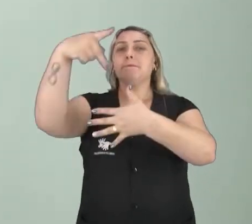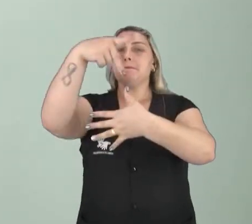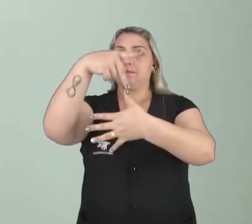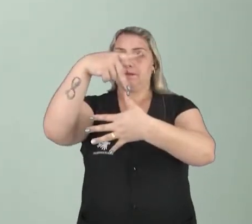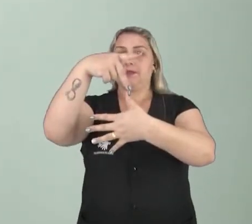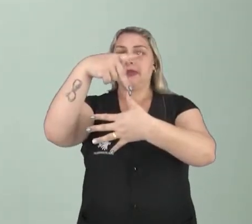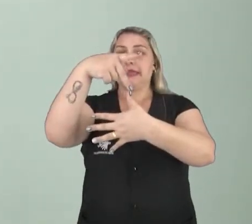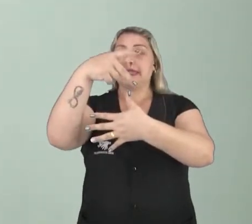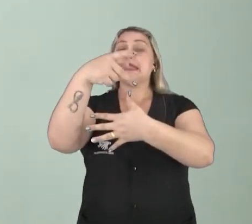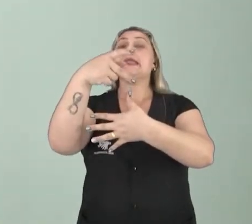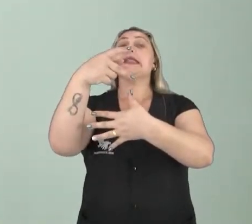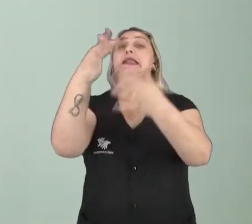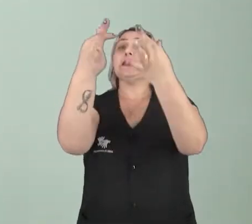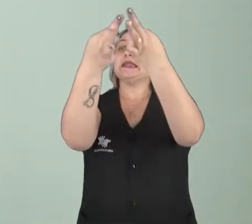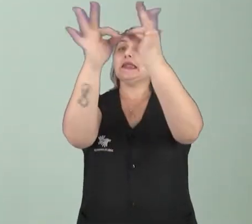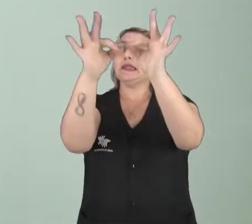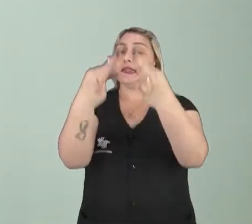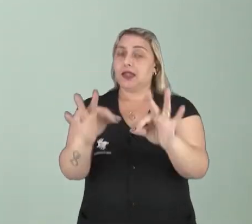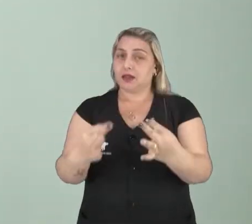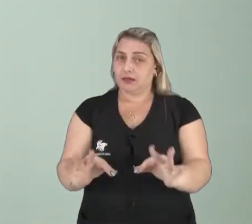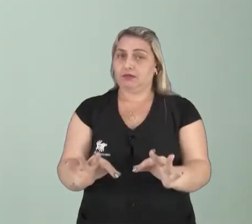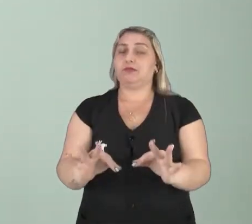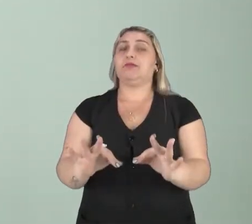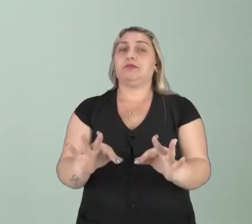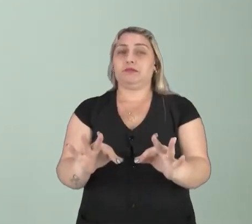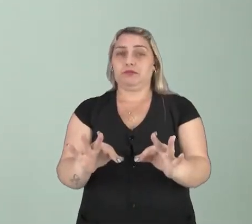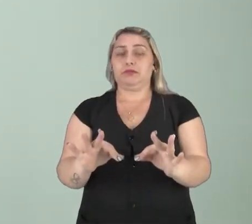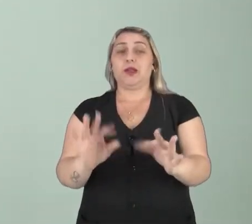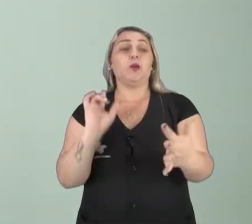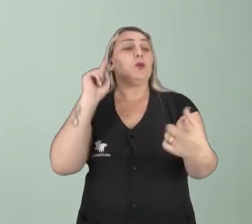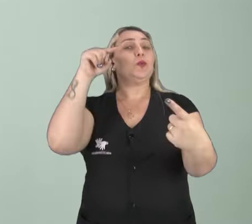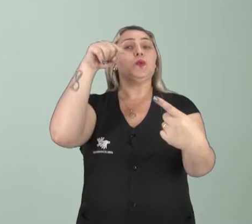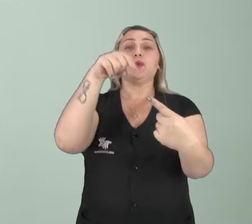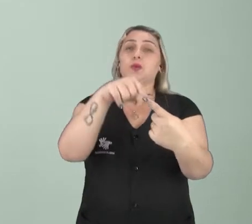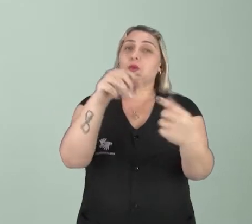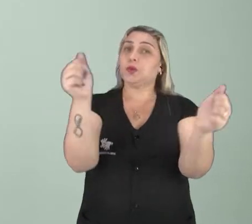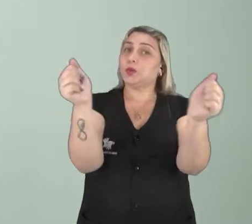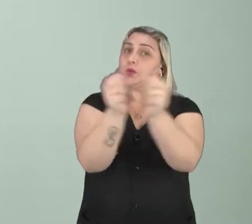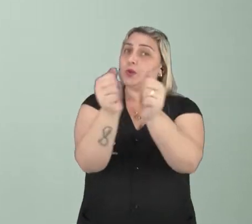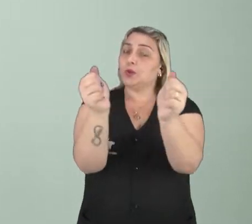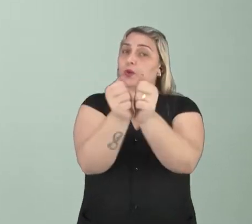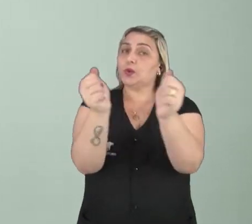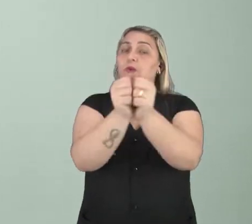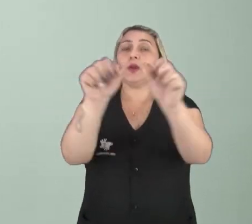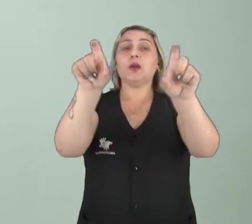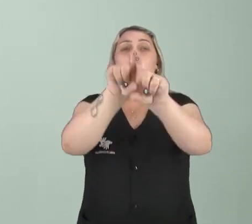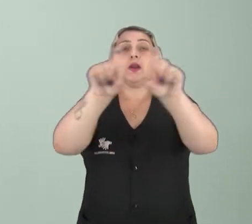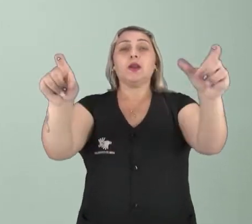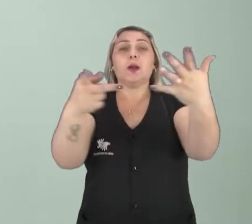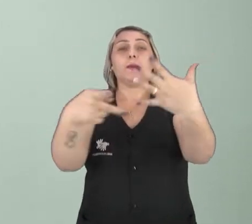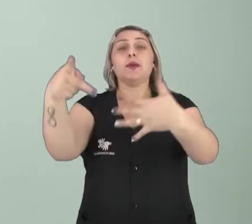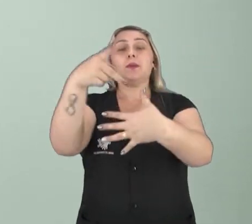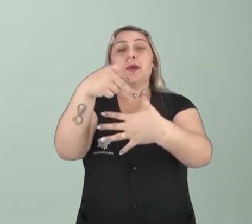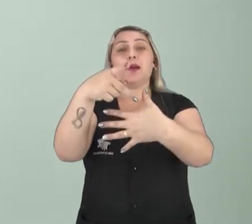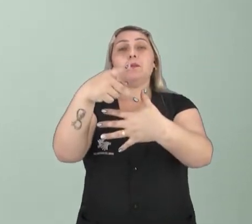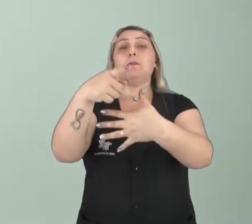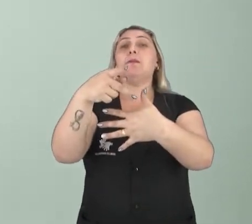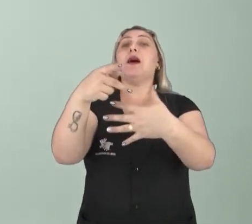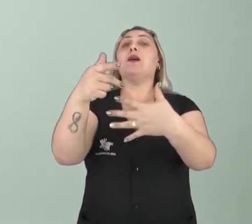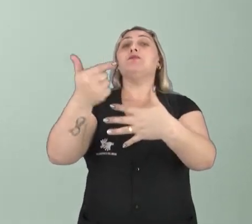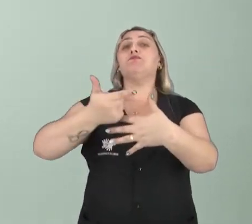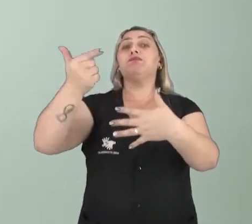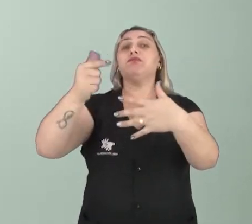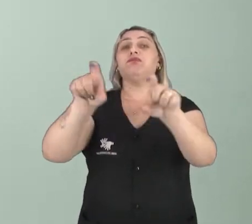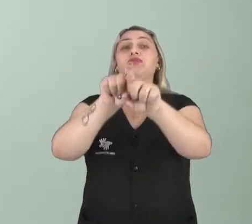principal. Então, sintaticamente, ela exerce ali uma função junto àquela oração principal. A coordenada,